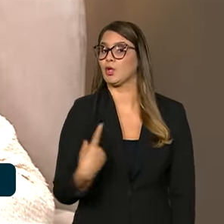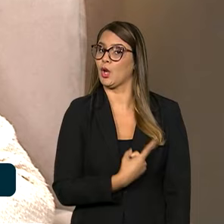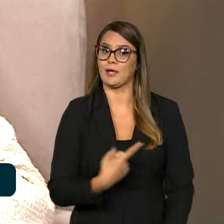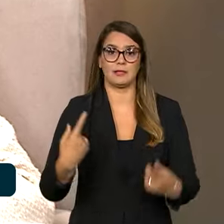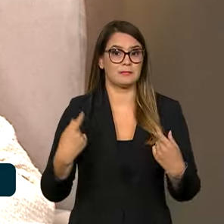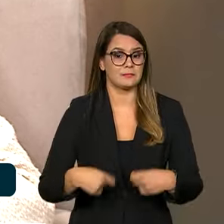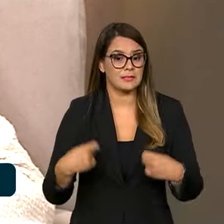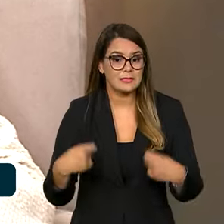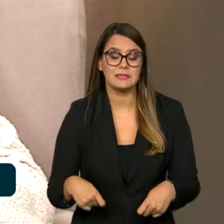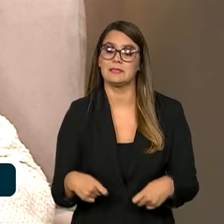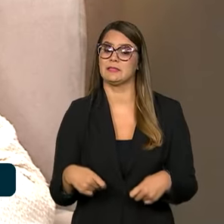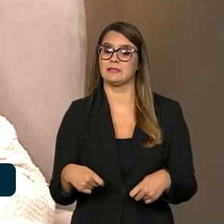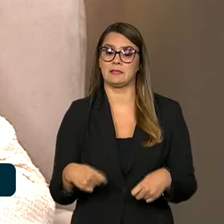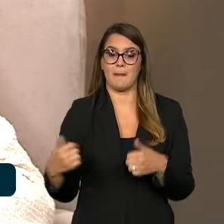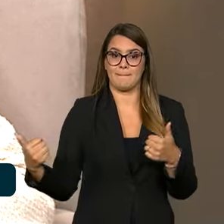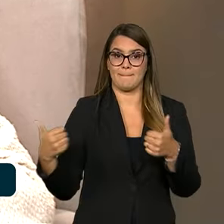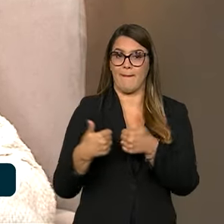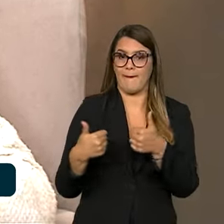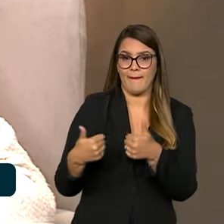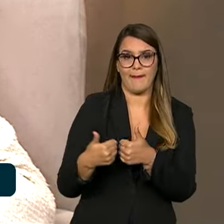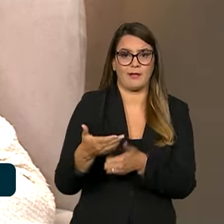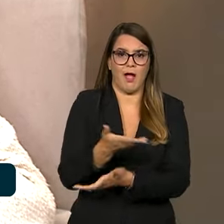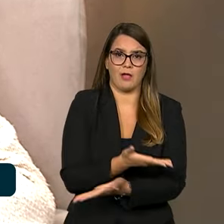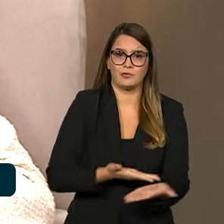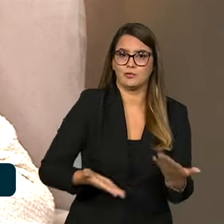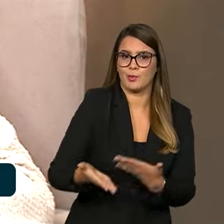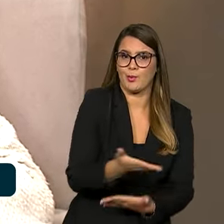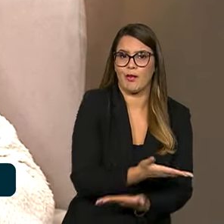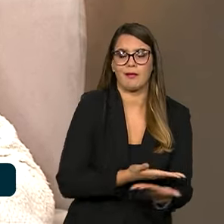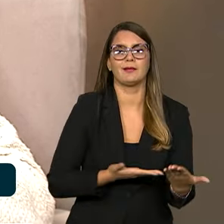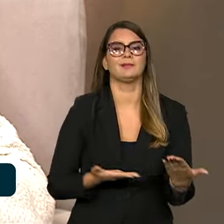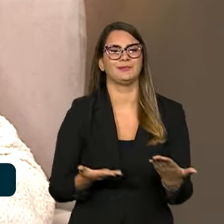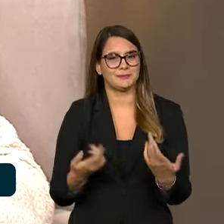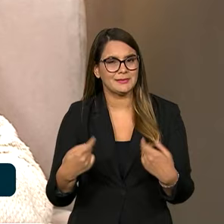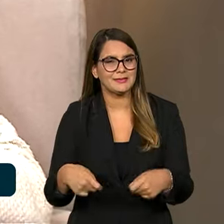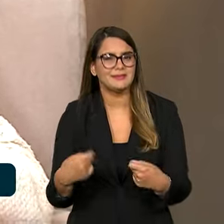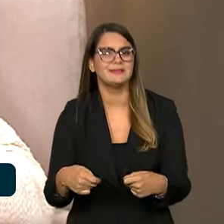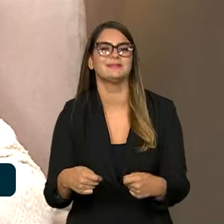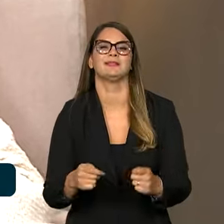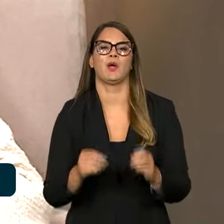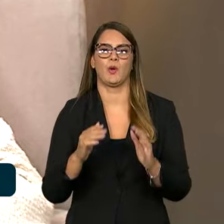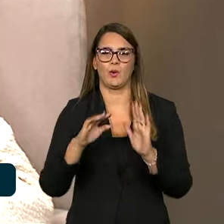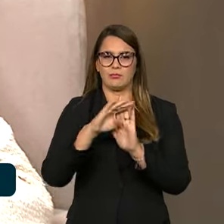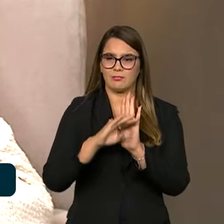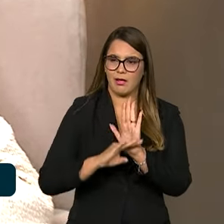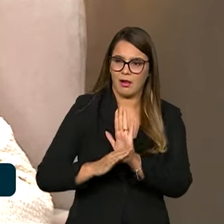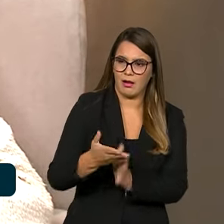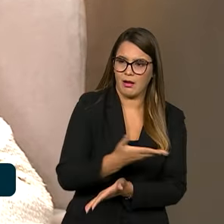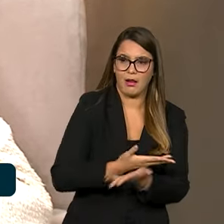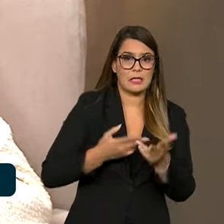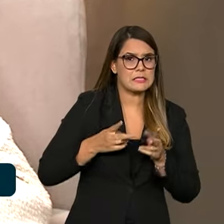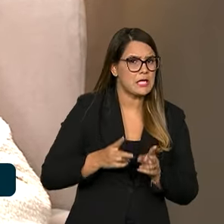estar muito muito próximos muito articulados e e num num regime de cooperação